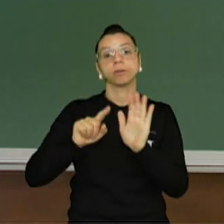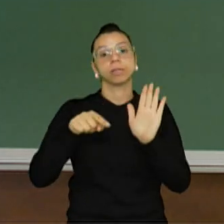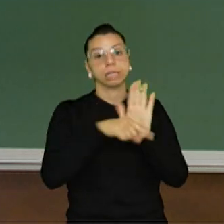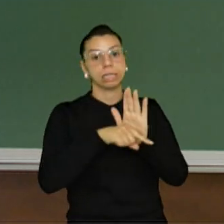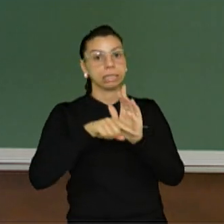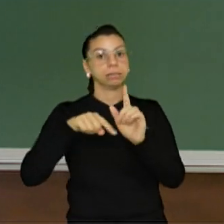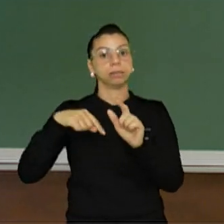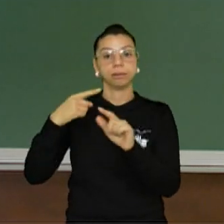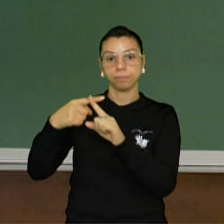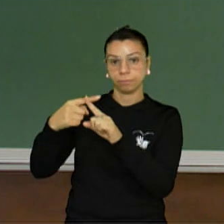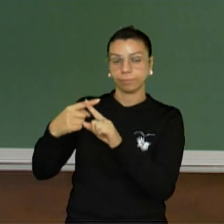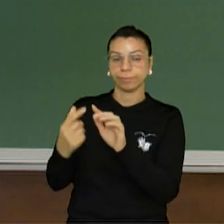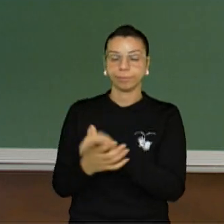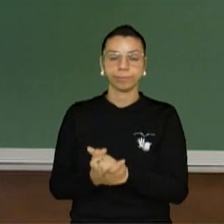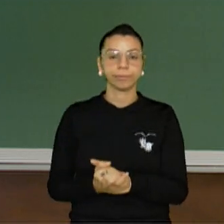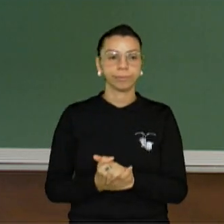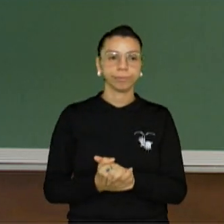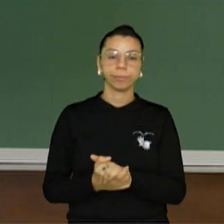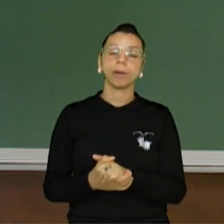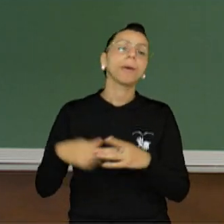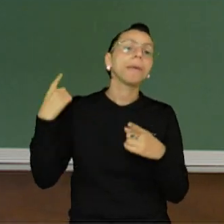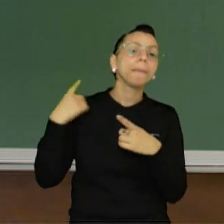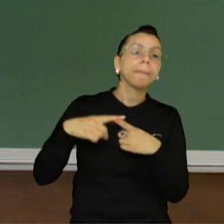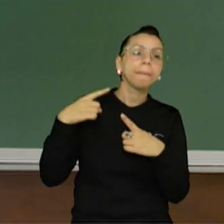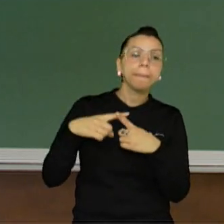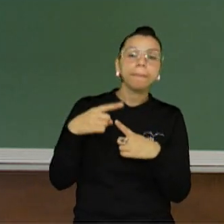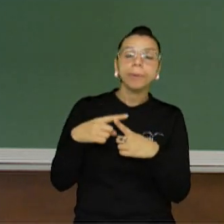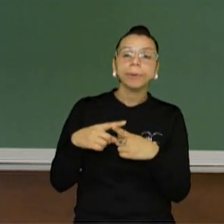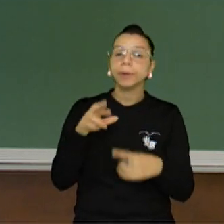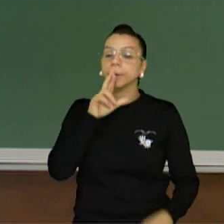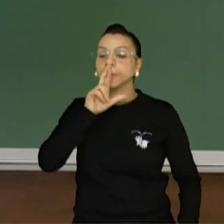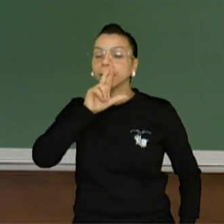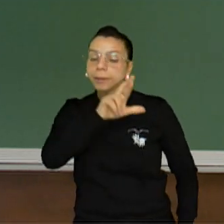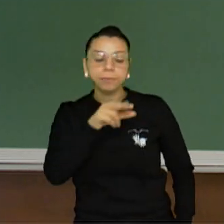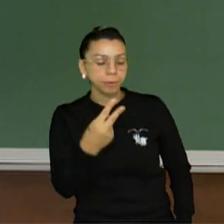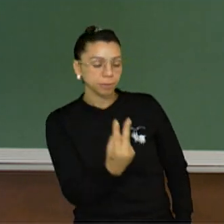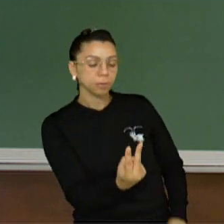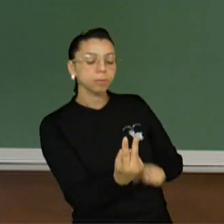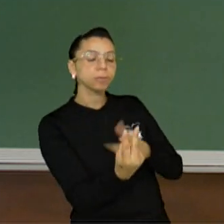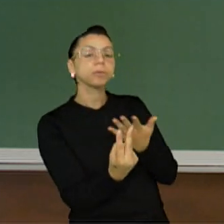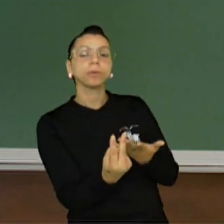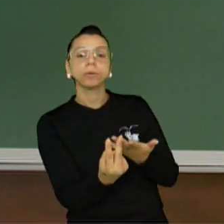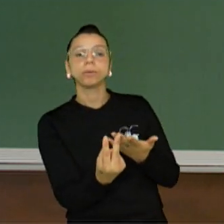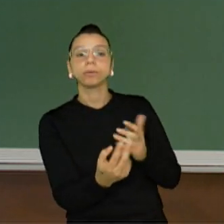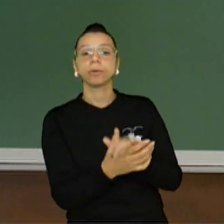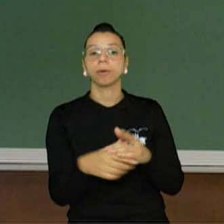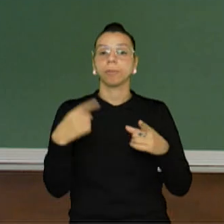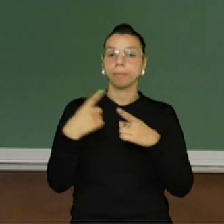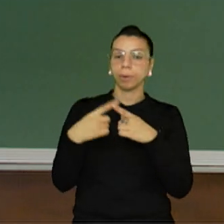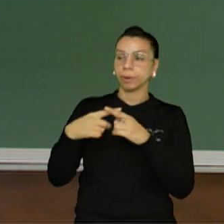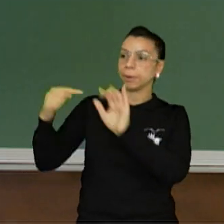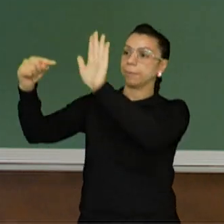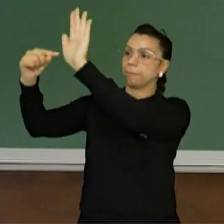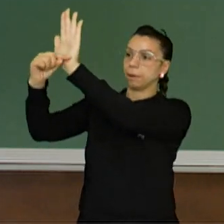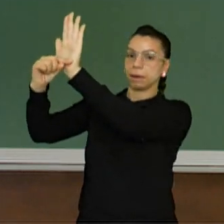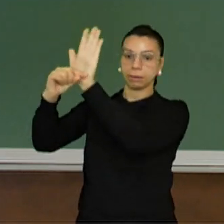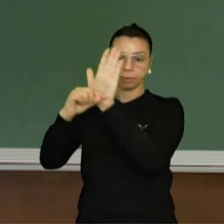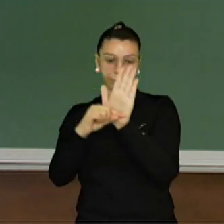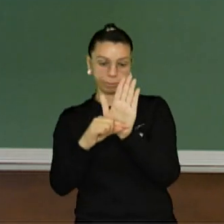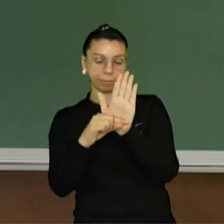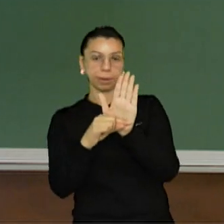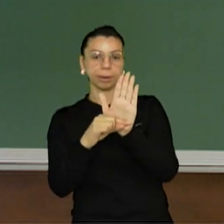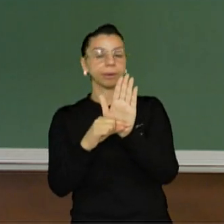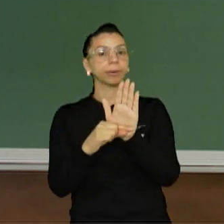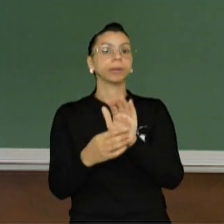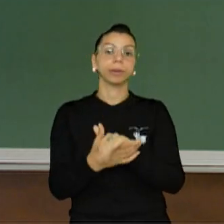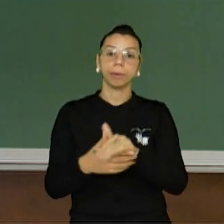fez certo, né? Dá uma olhadinha. Por que aqui a resposta deu 2? Porque ficou menos por menos, menos da regra